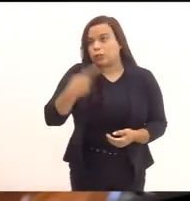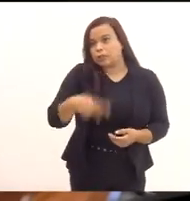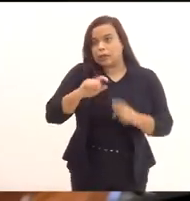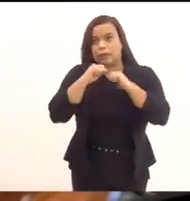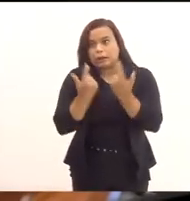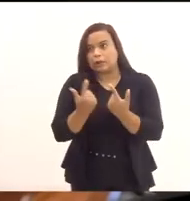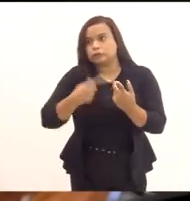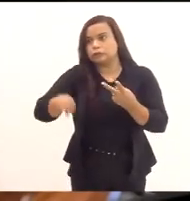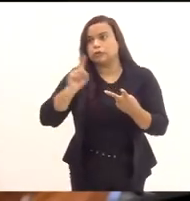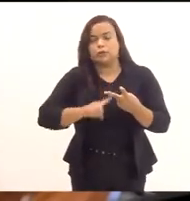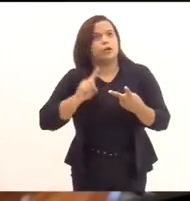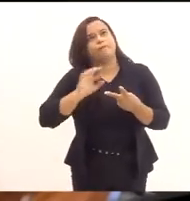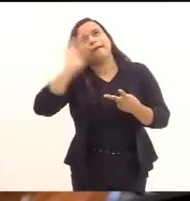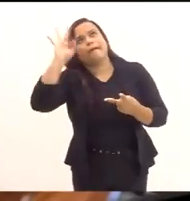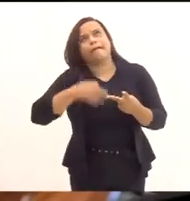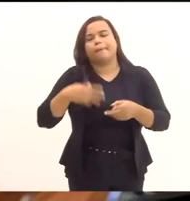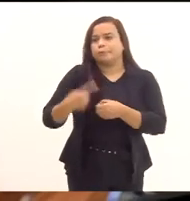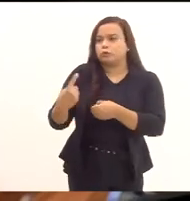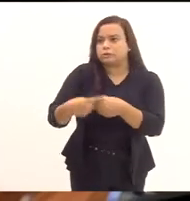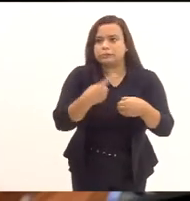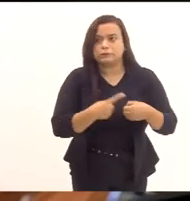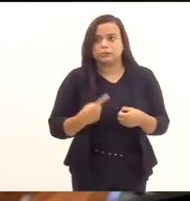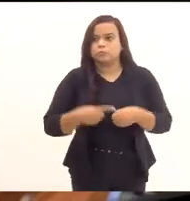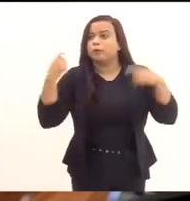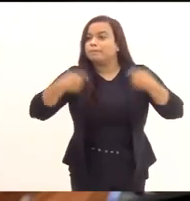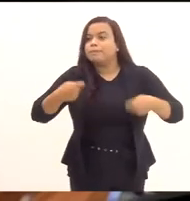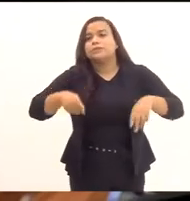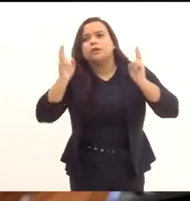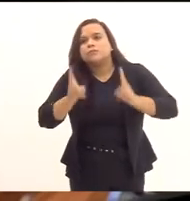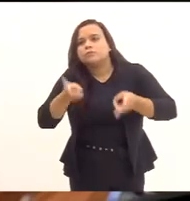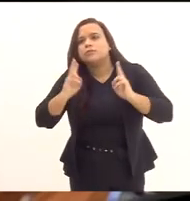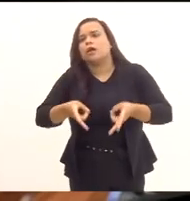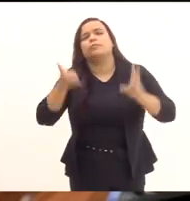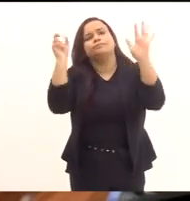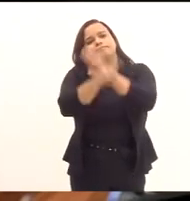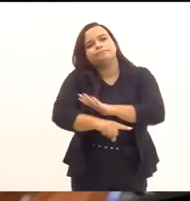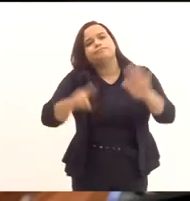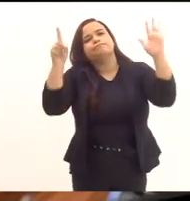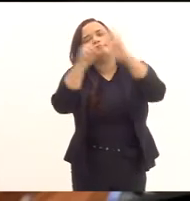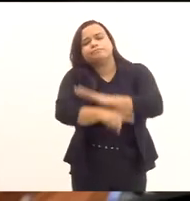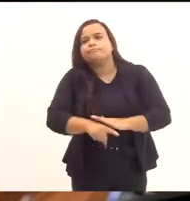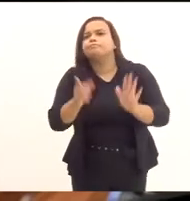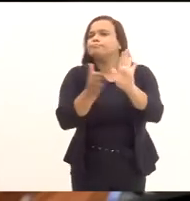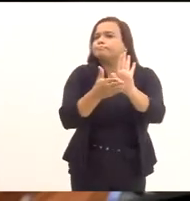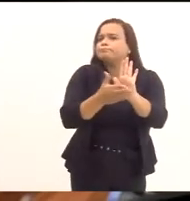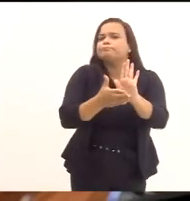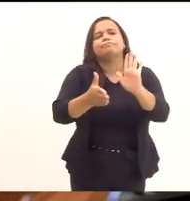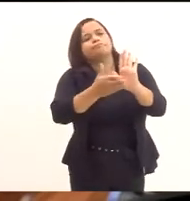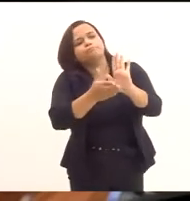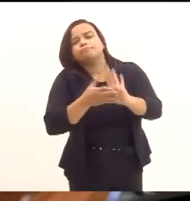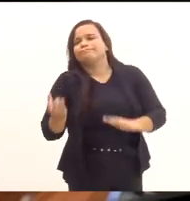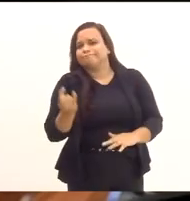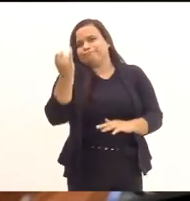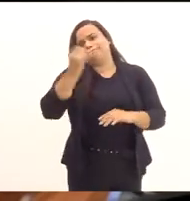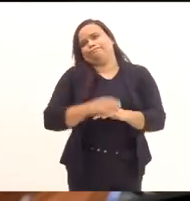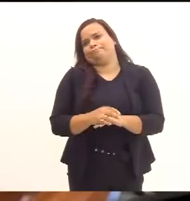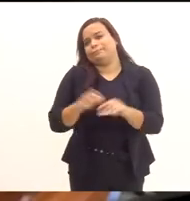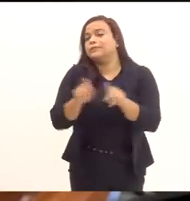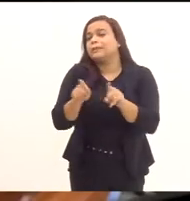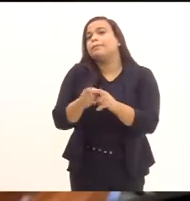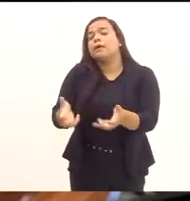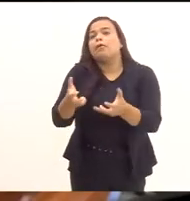com Federal Municipal a gente tem que estar sempre questionando e cobrando e mais e mais e